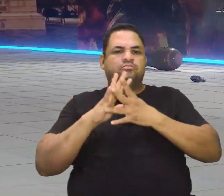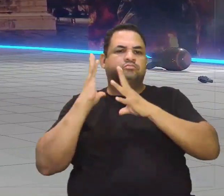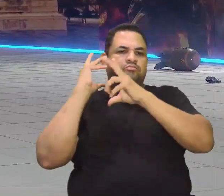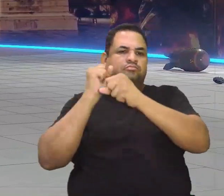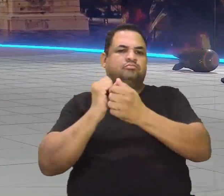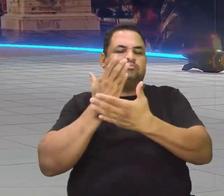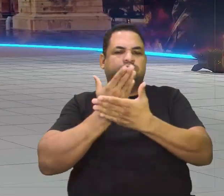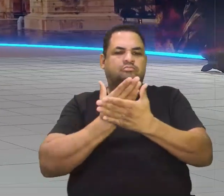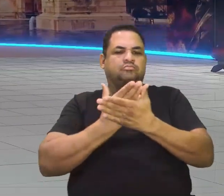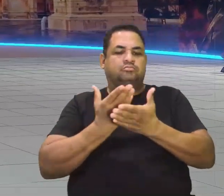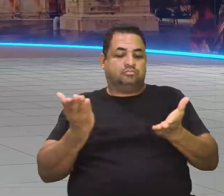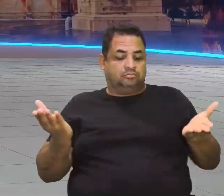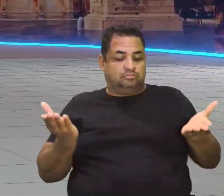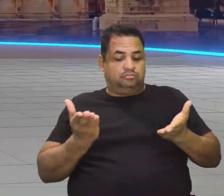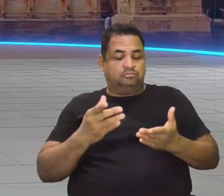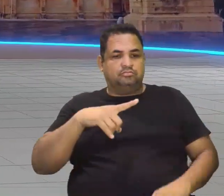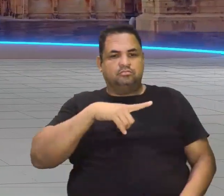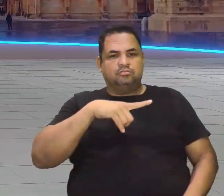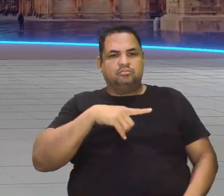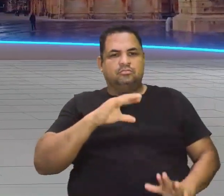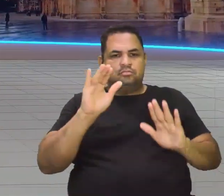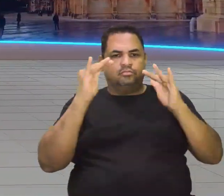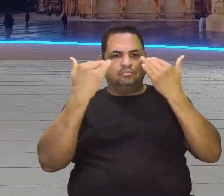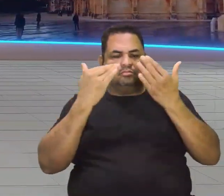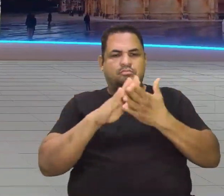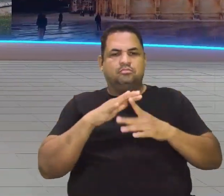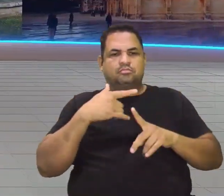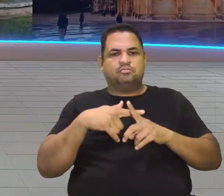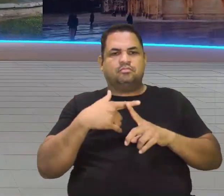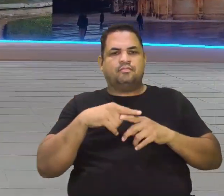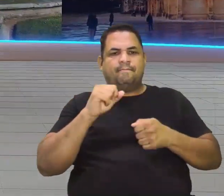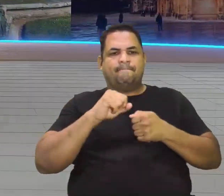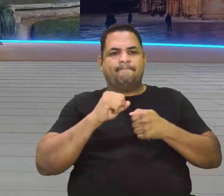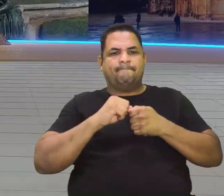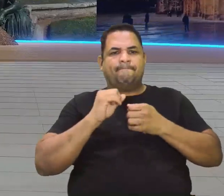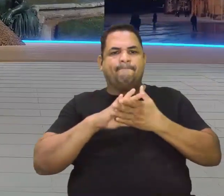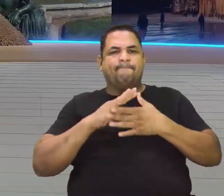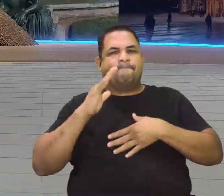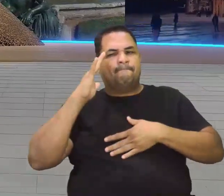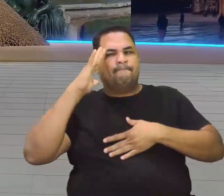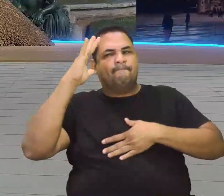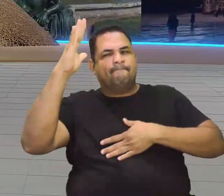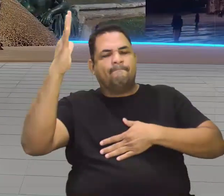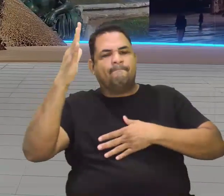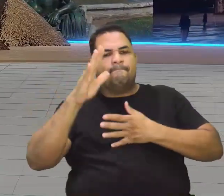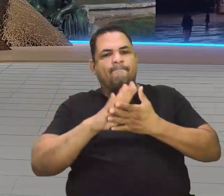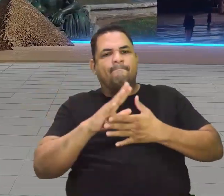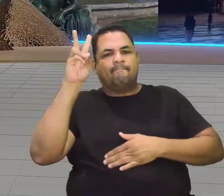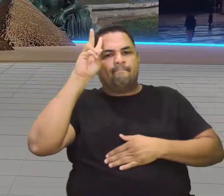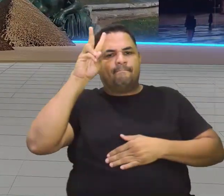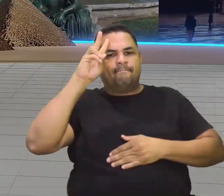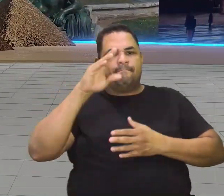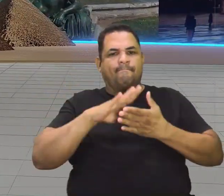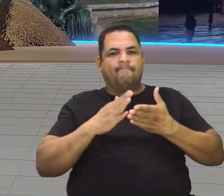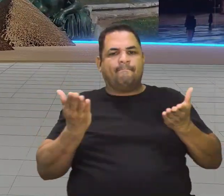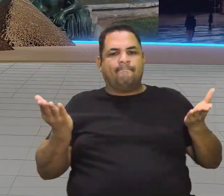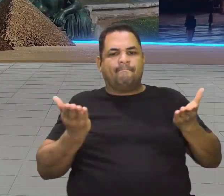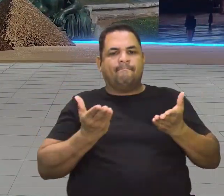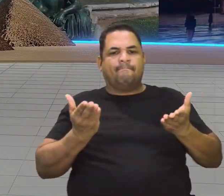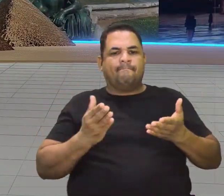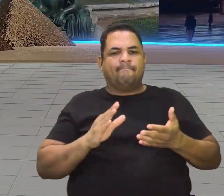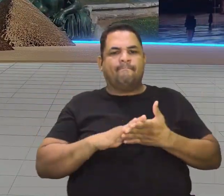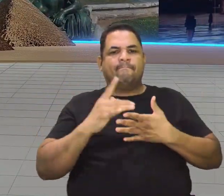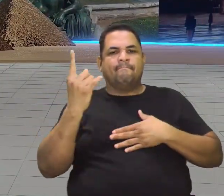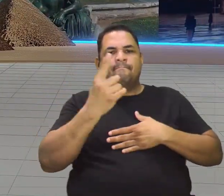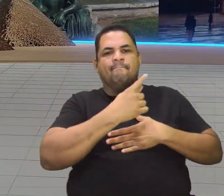na aula de vocês. Então fique atento, porque nós fizemos uma viagem nessa aventura de história. E agora chegou o momento de